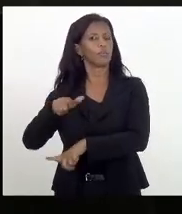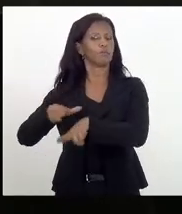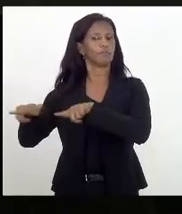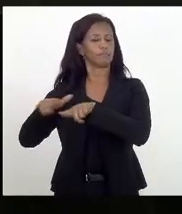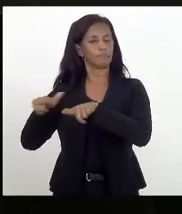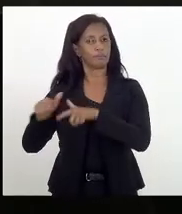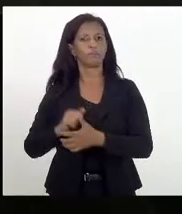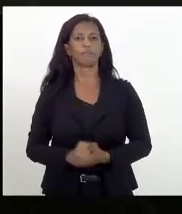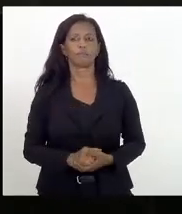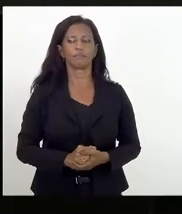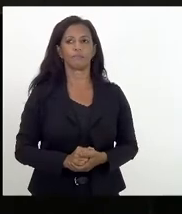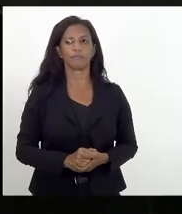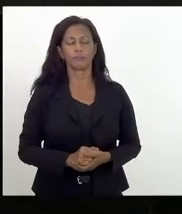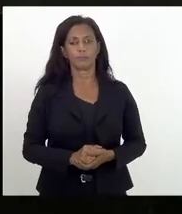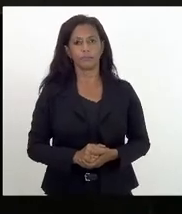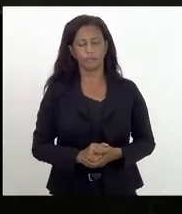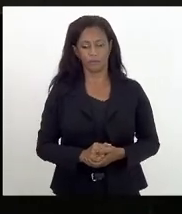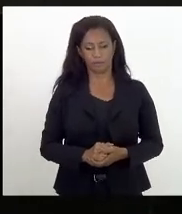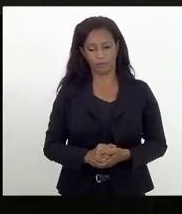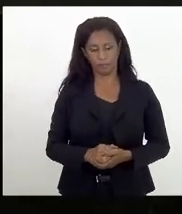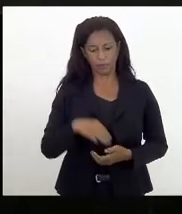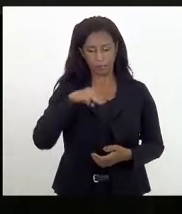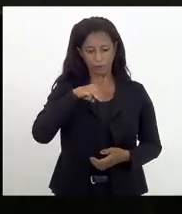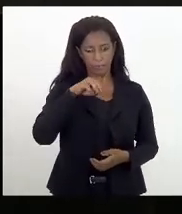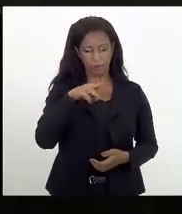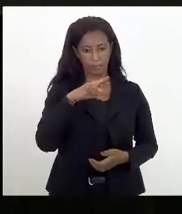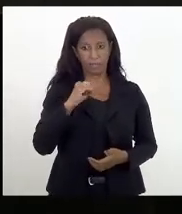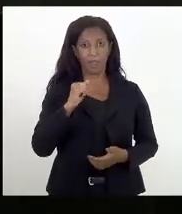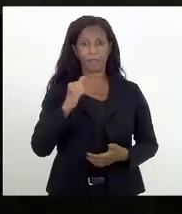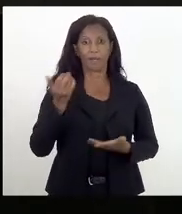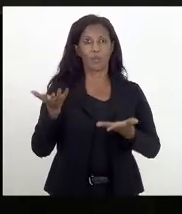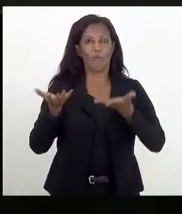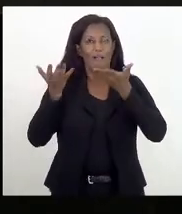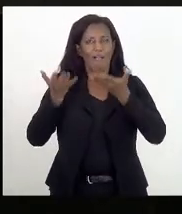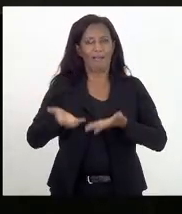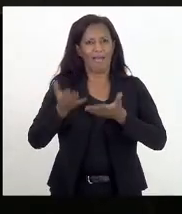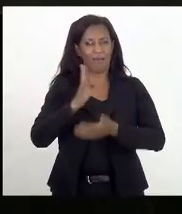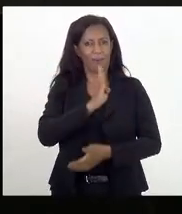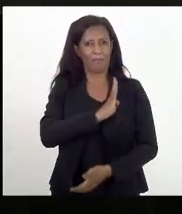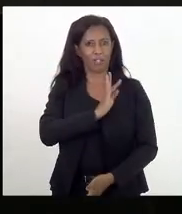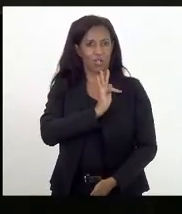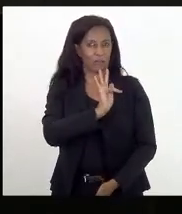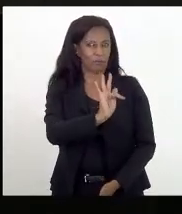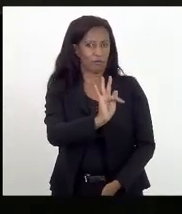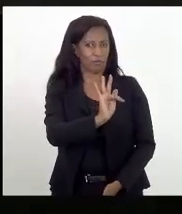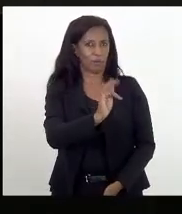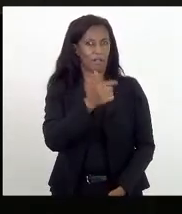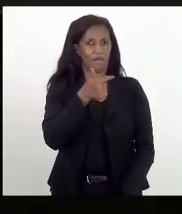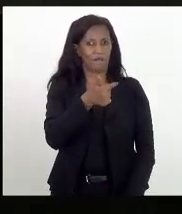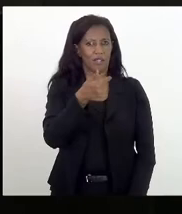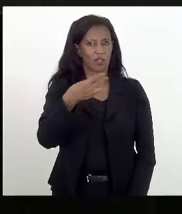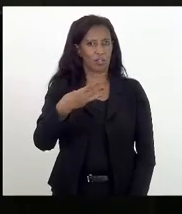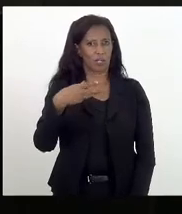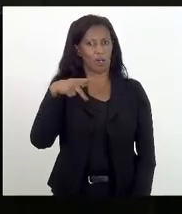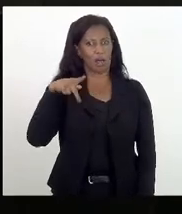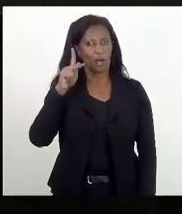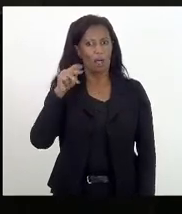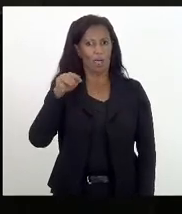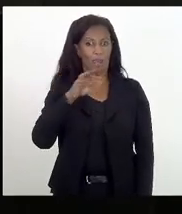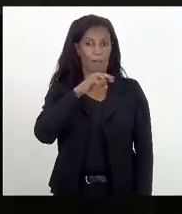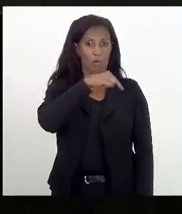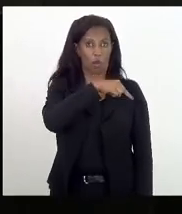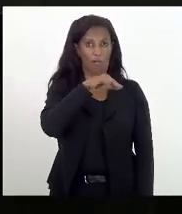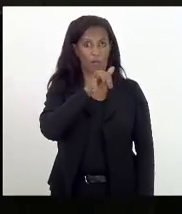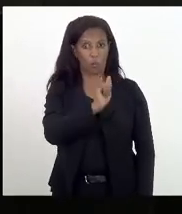a metrô leve de superfície na Baixada Fluminense 23 km passando por